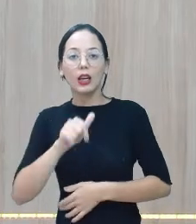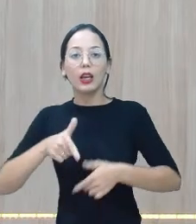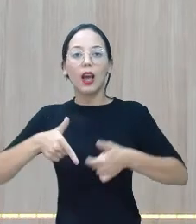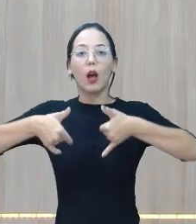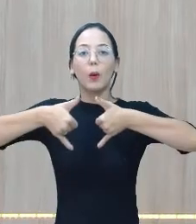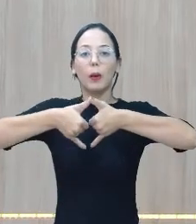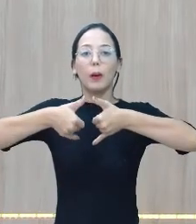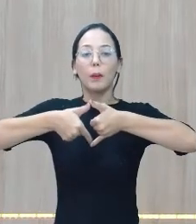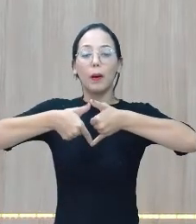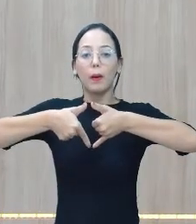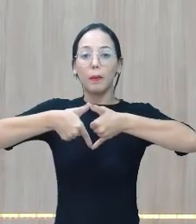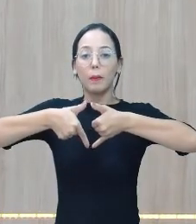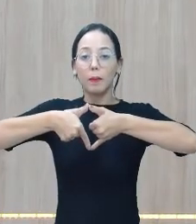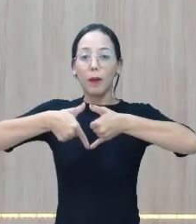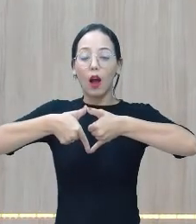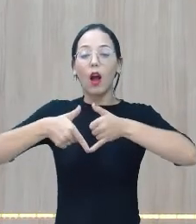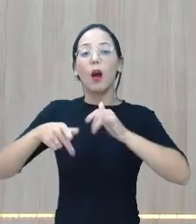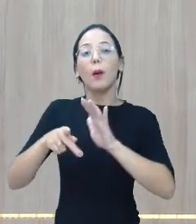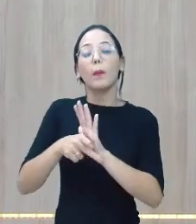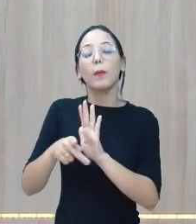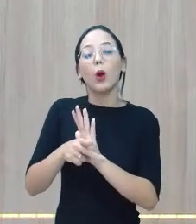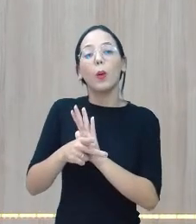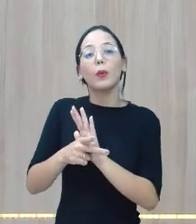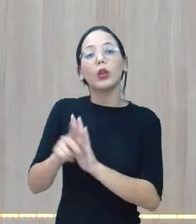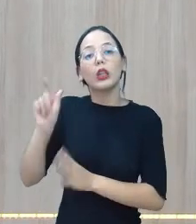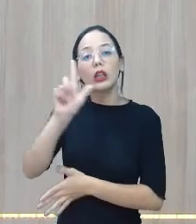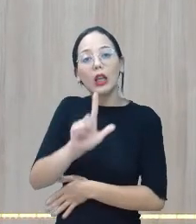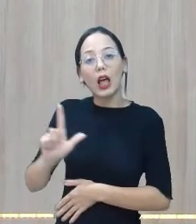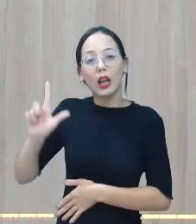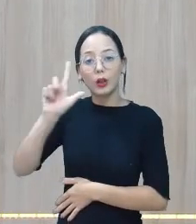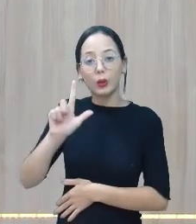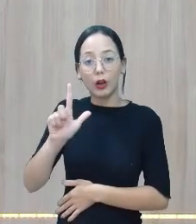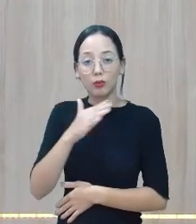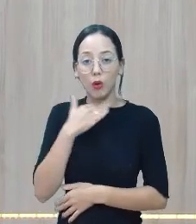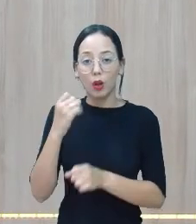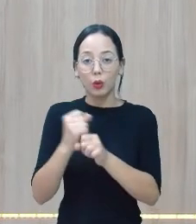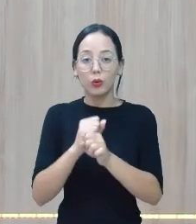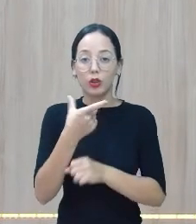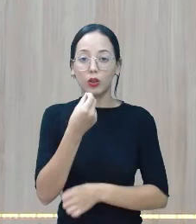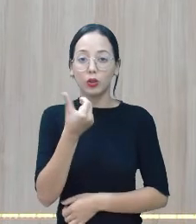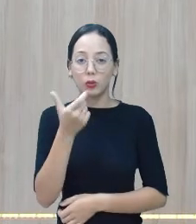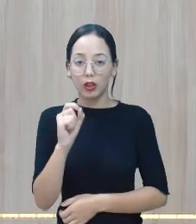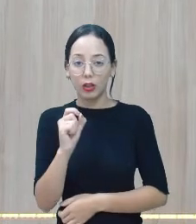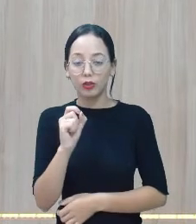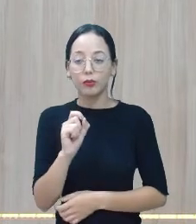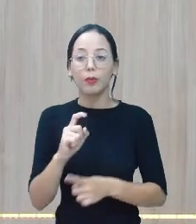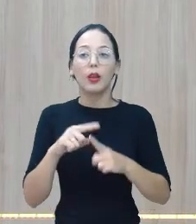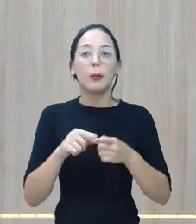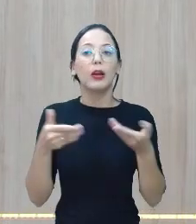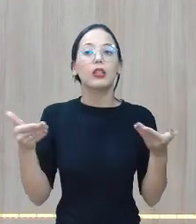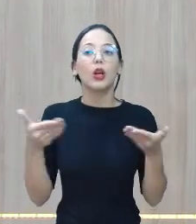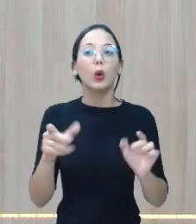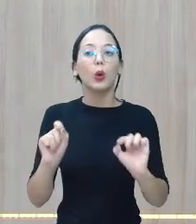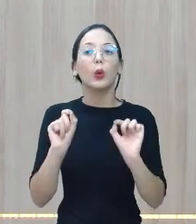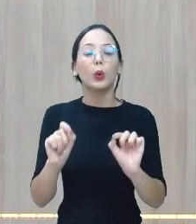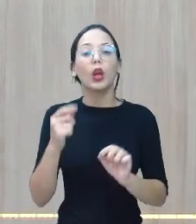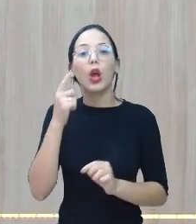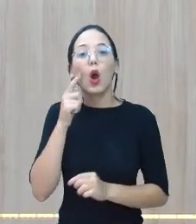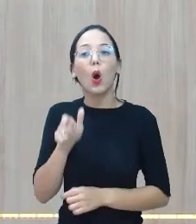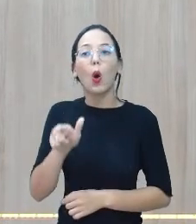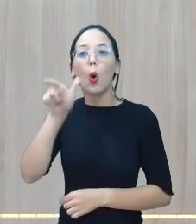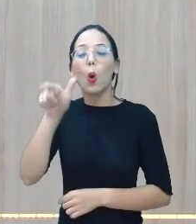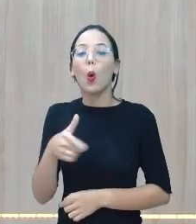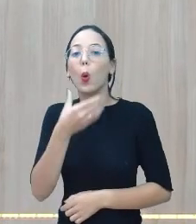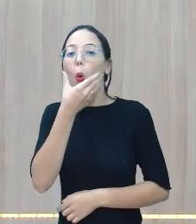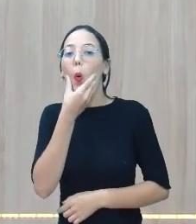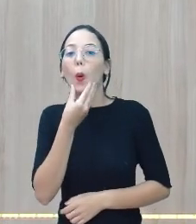o Nobel de Literatura, faleceu em 2010. E aí, nesse aqui, nós temos José Saramago